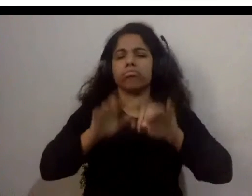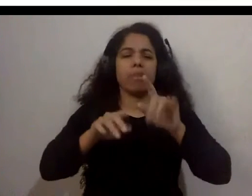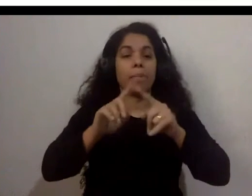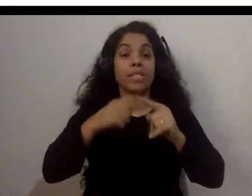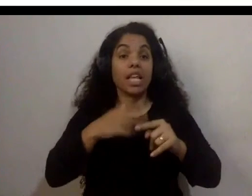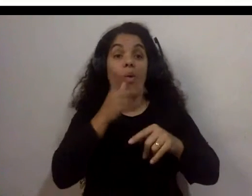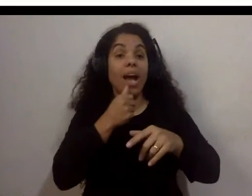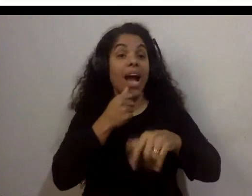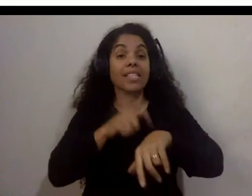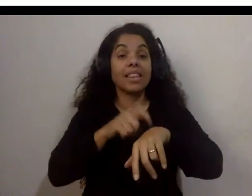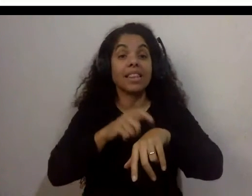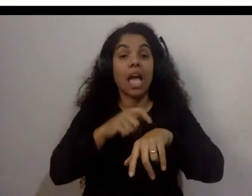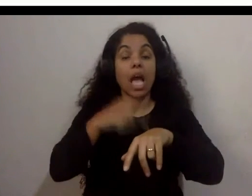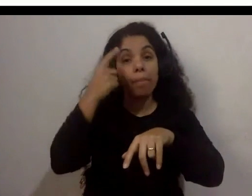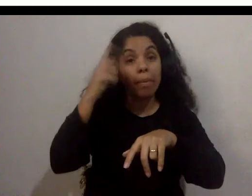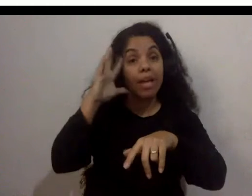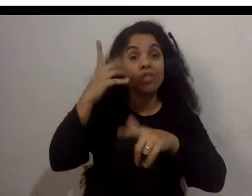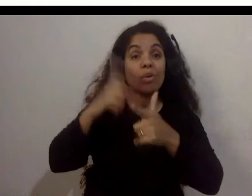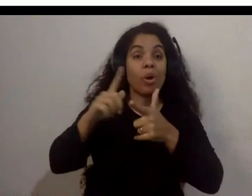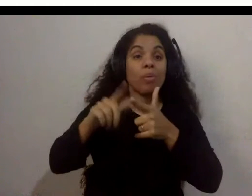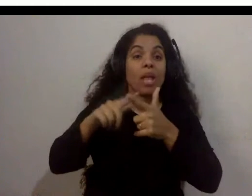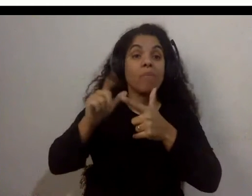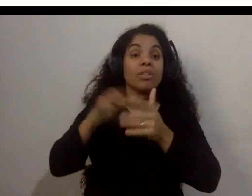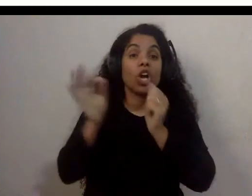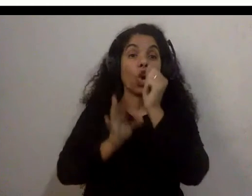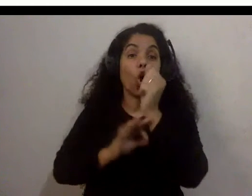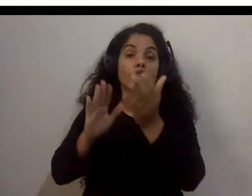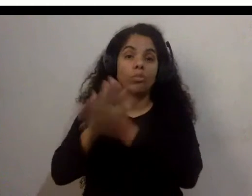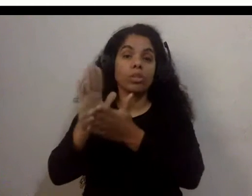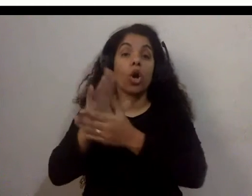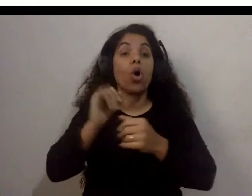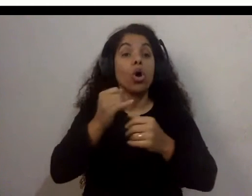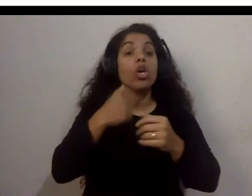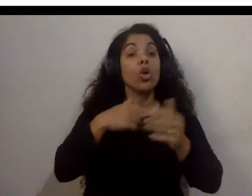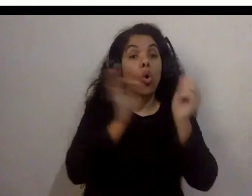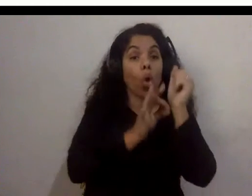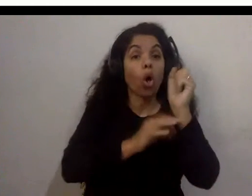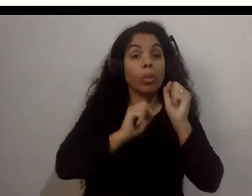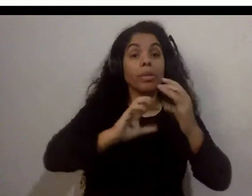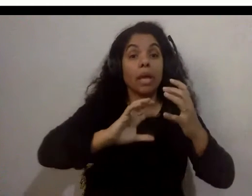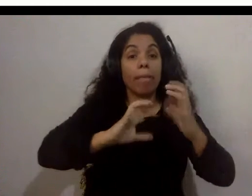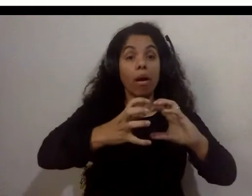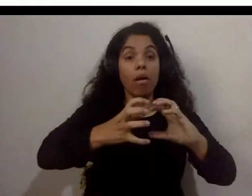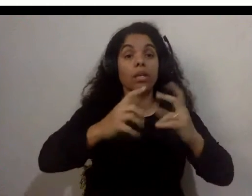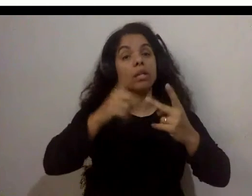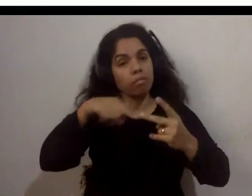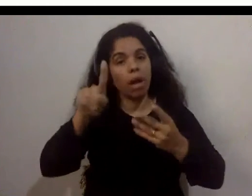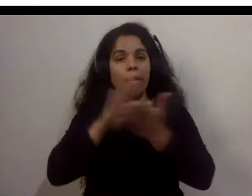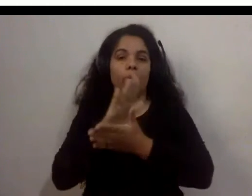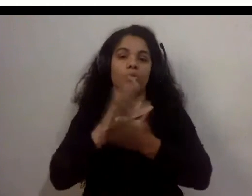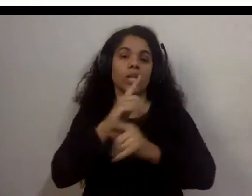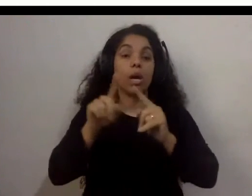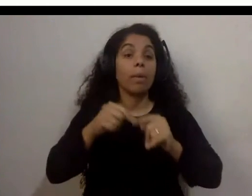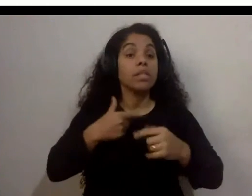o seu problema em código de produção, um código que pode ter bugs e que vai para a produção. Você gasta toda essa ansiedade que a gente tem falado